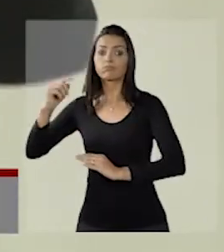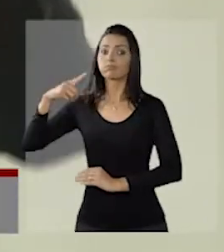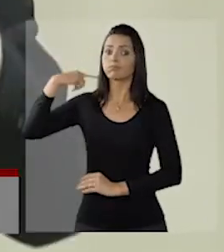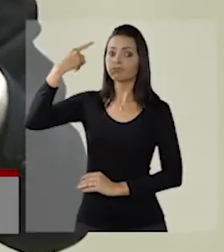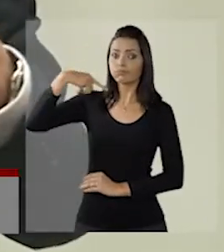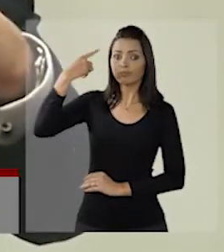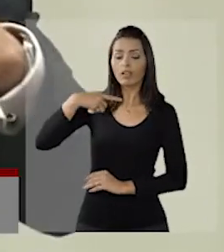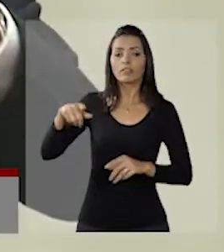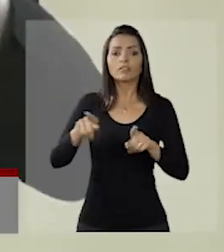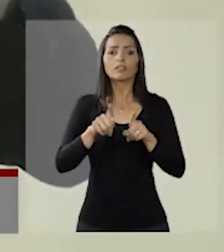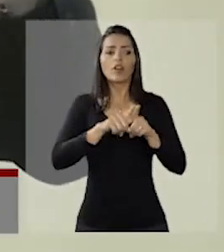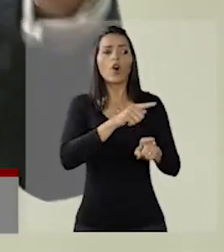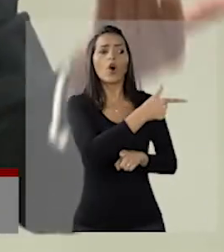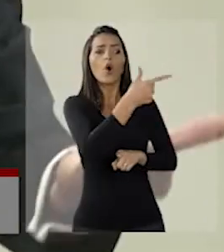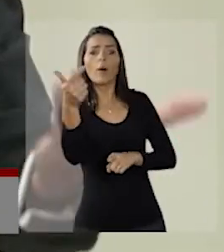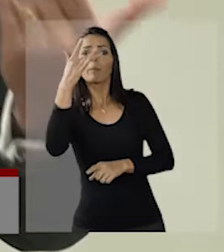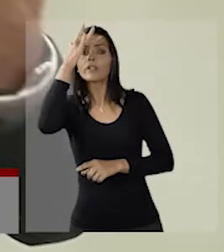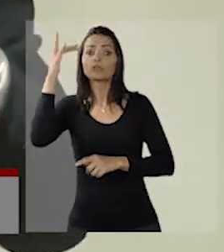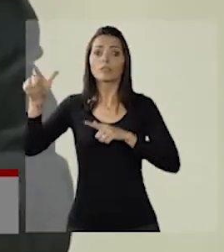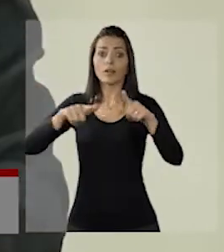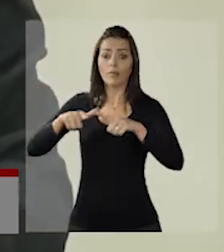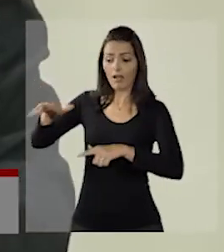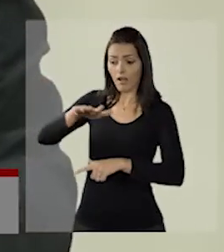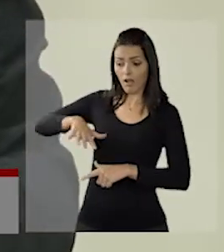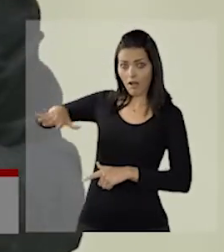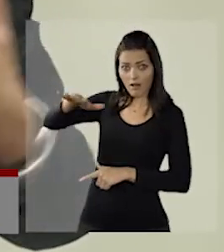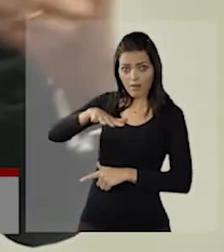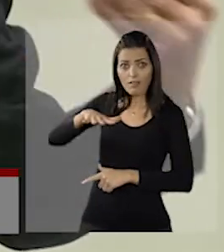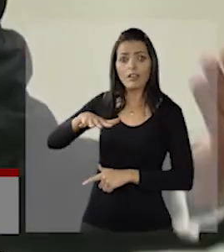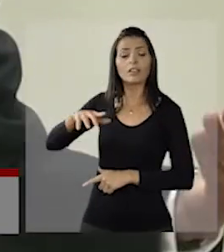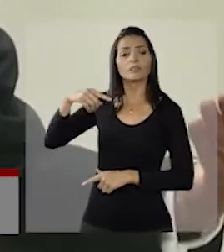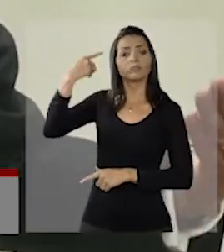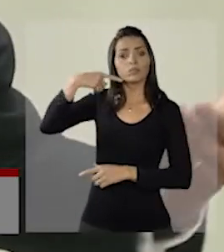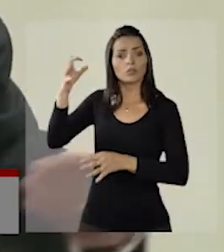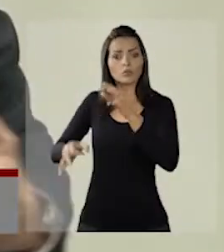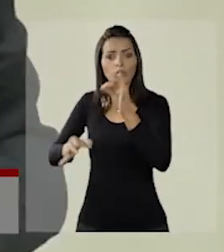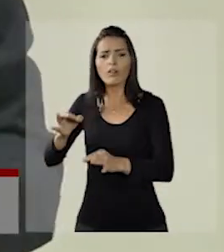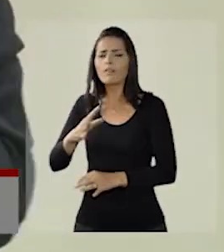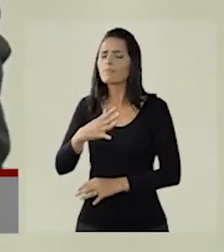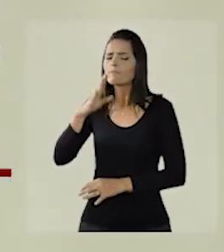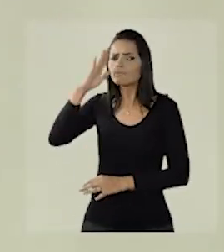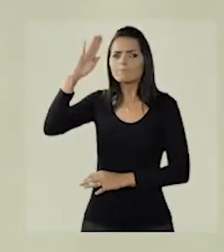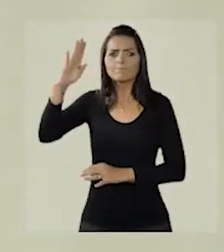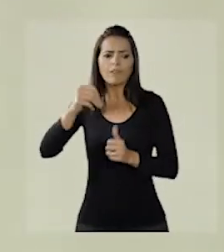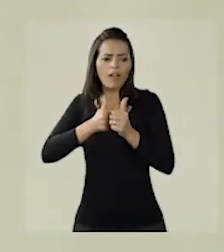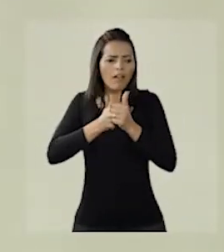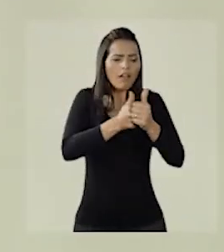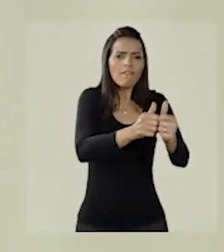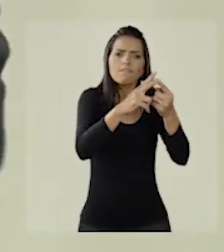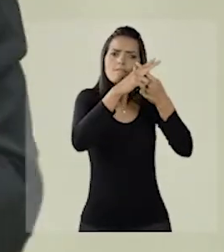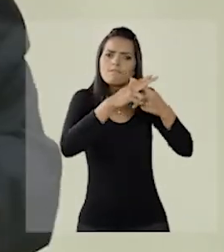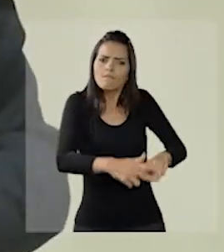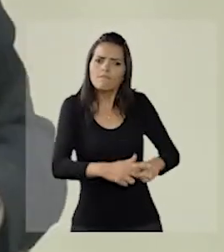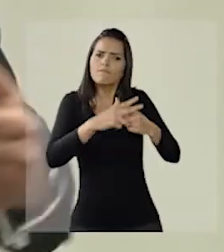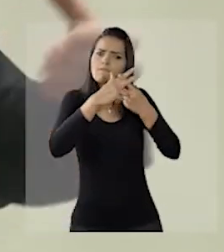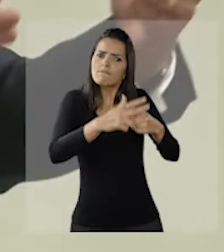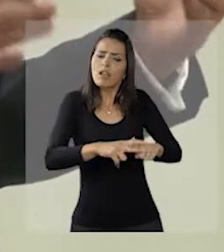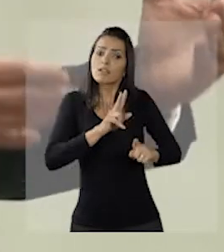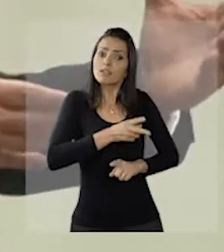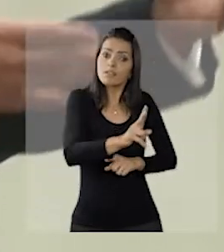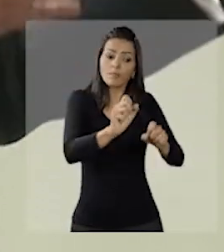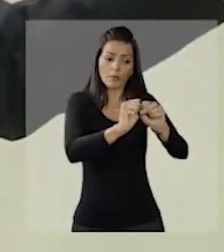advogados e advogadas, e para todos os demais operadores do direito, será fundamental o acompanhamento e o